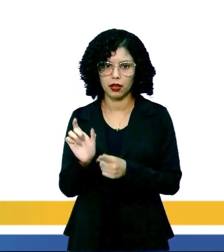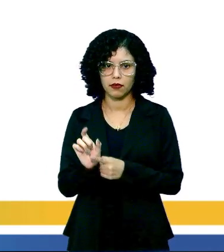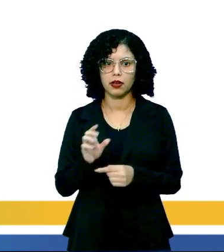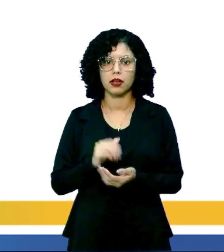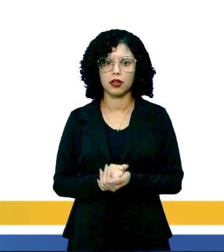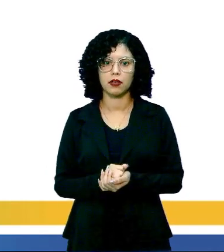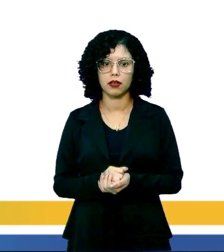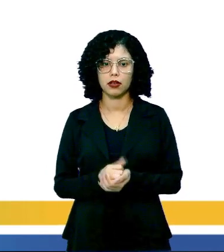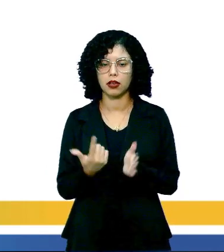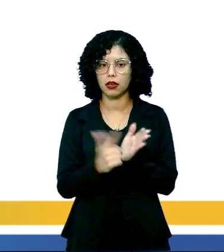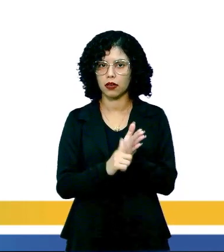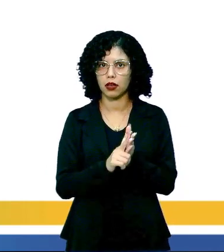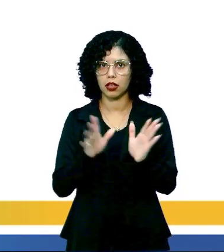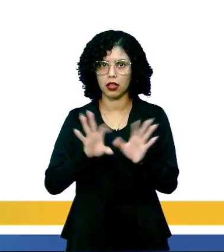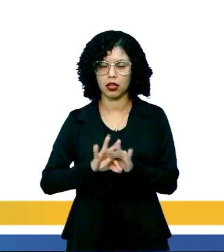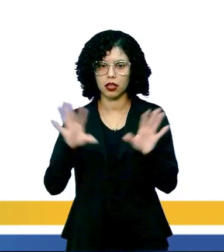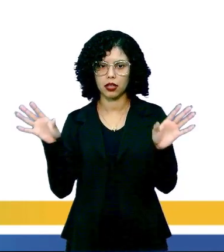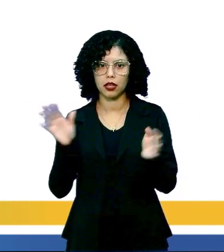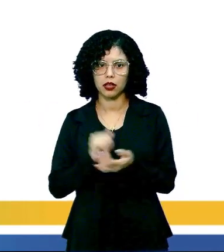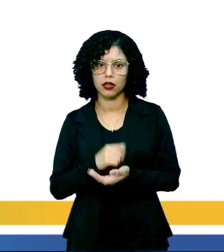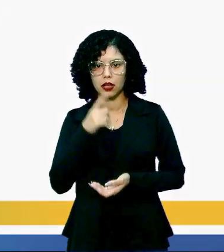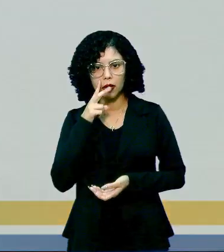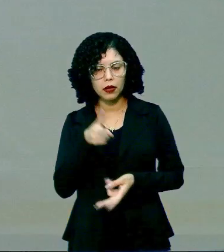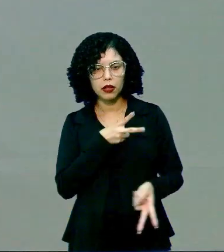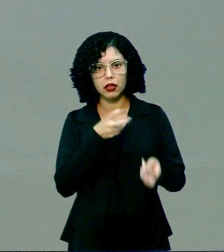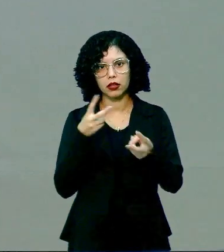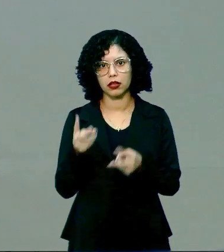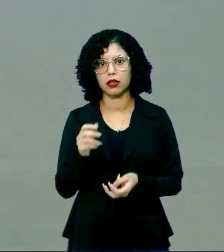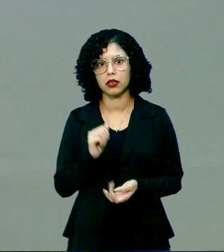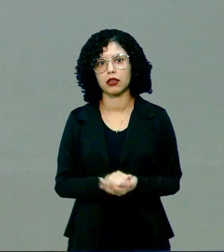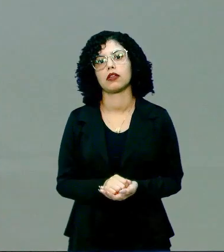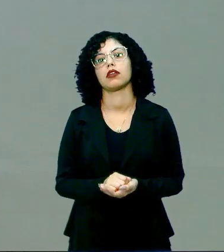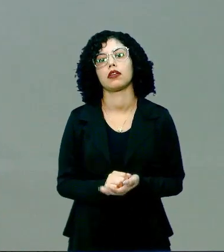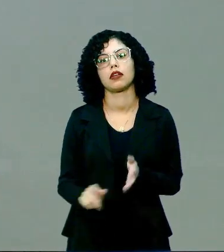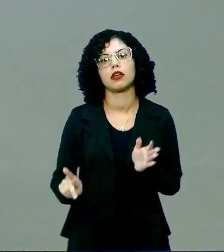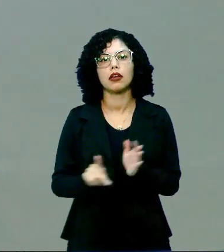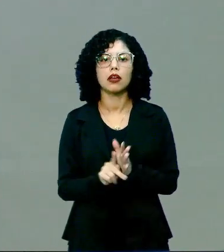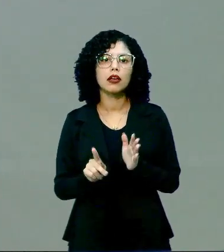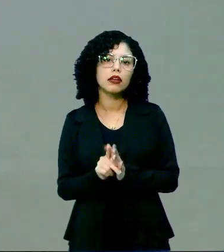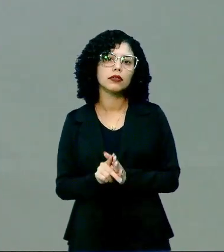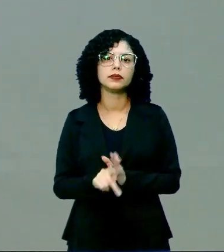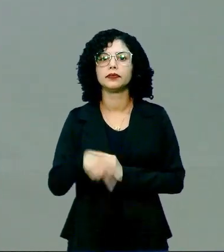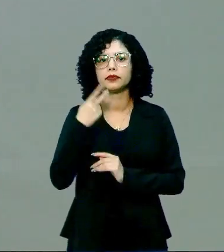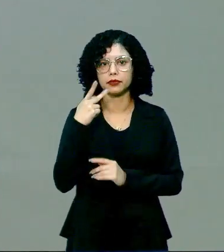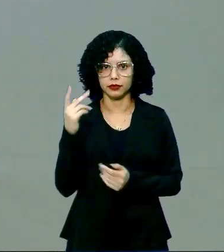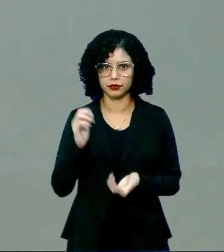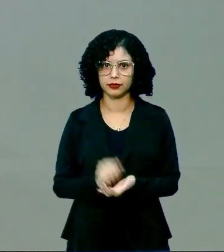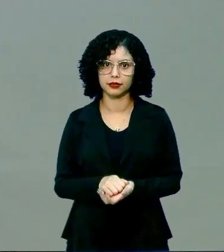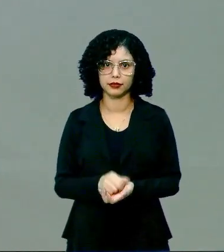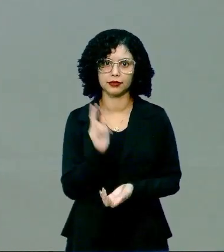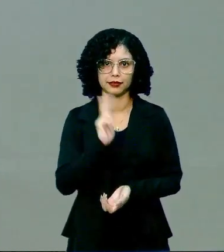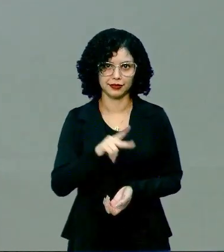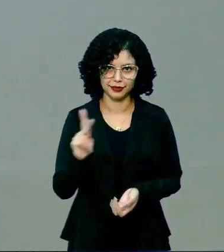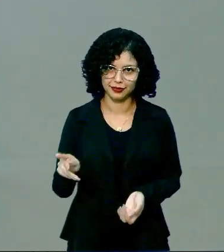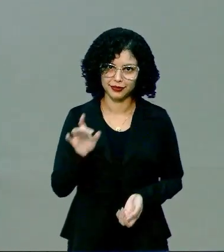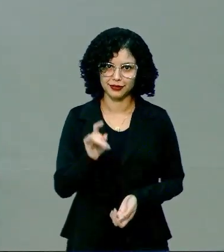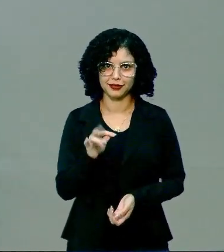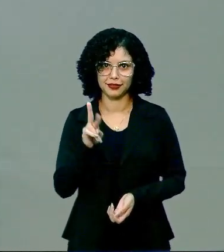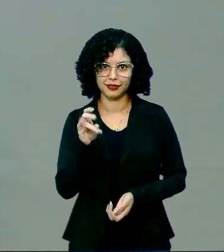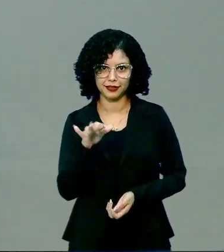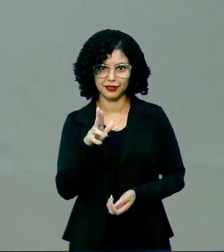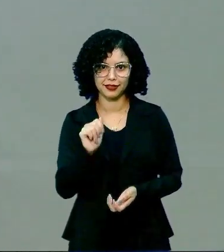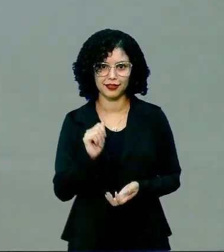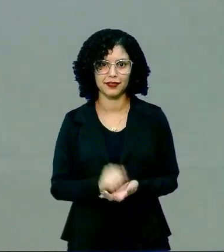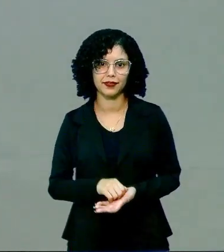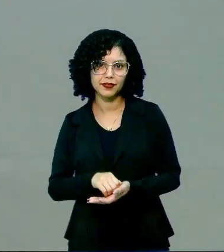a palavra em folha solta. Então, observa, inclusive pela dicção maravilhosa da professora,